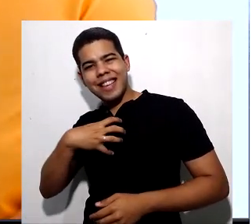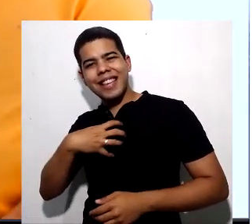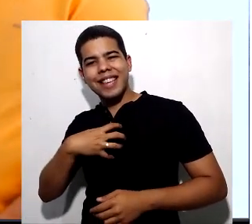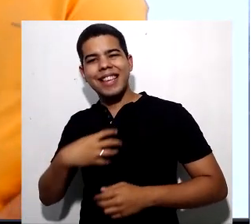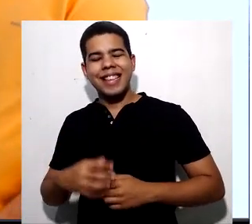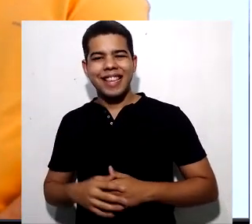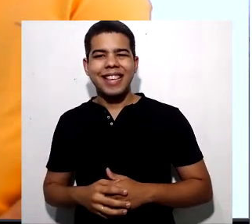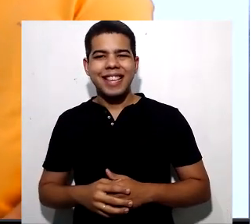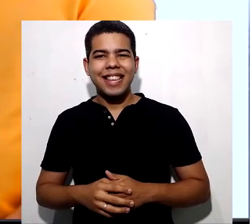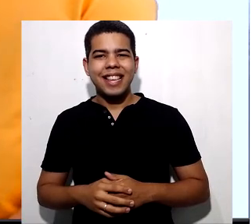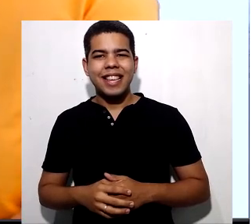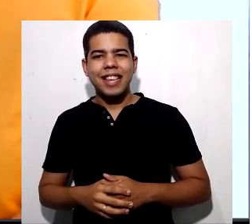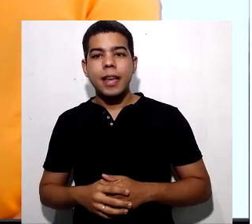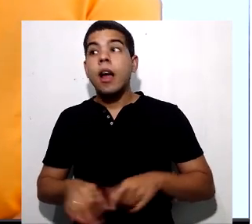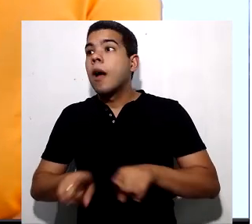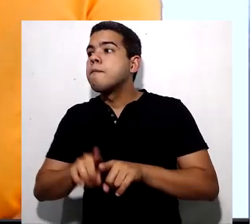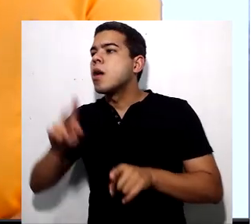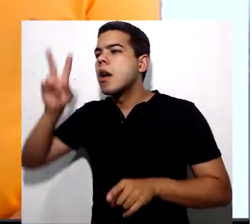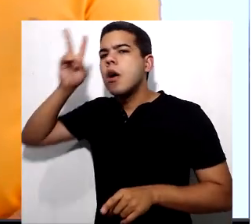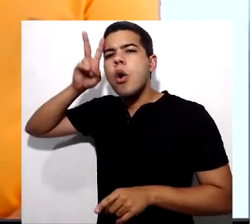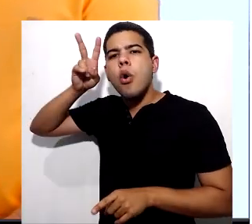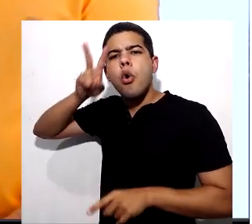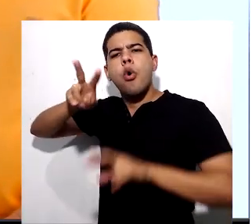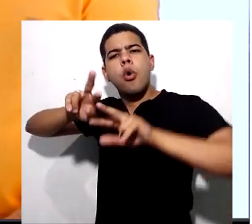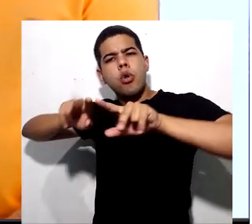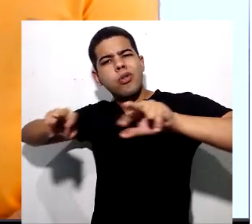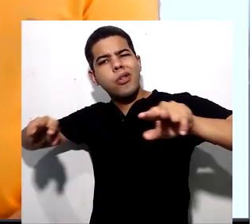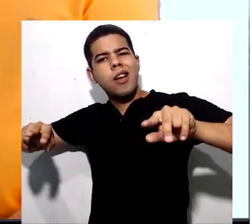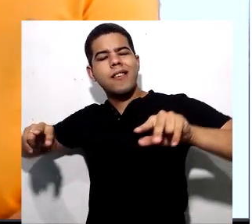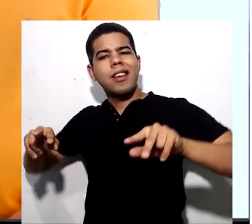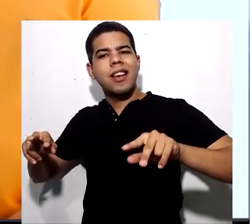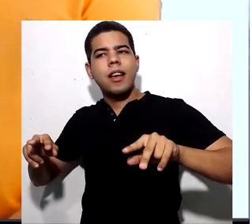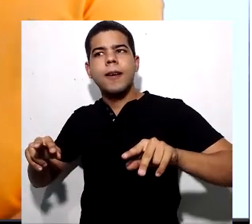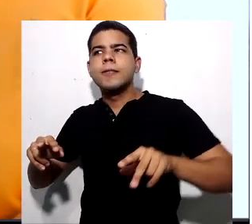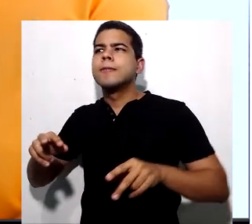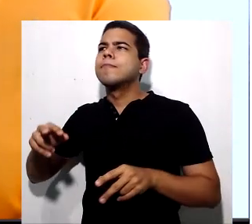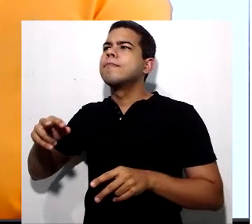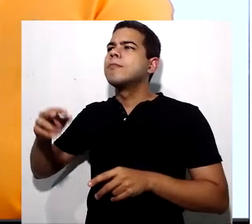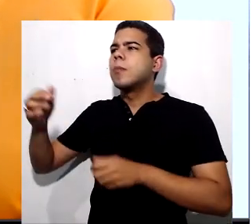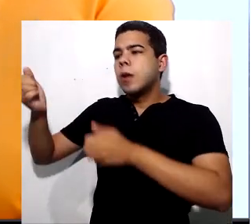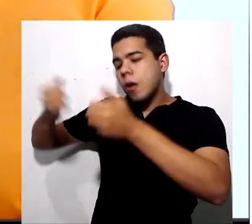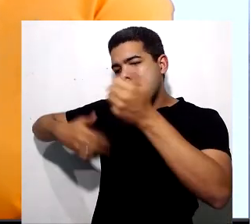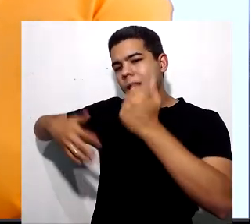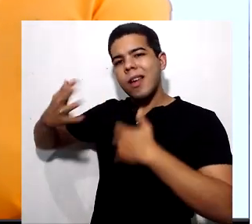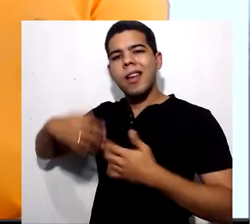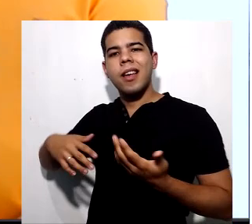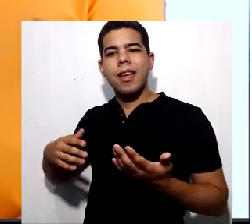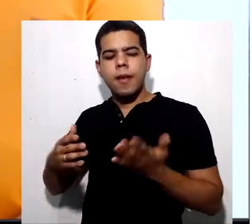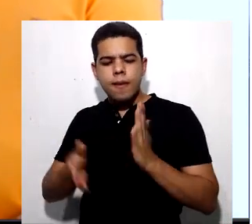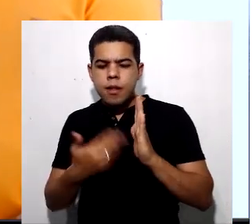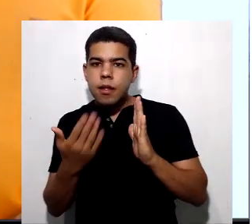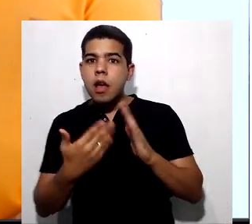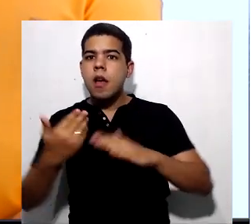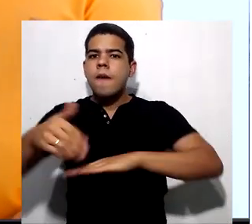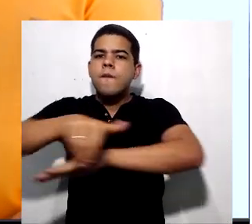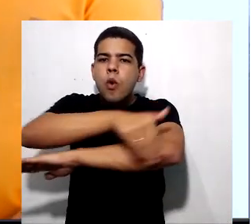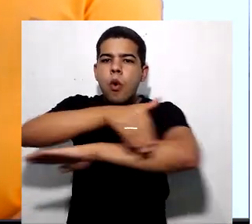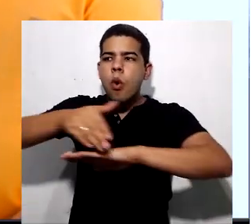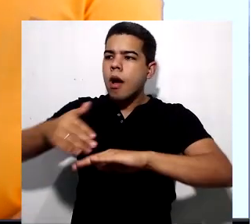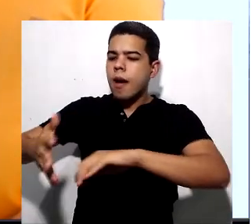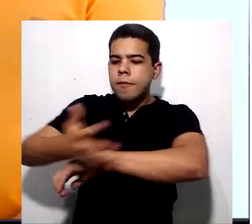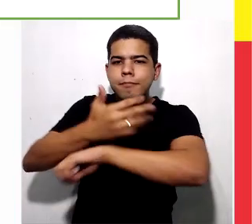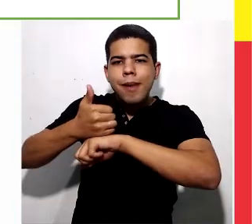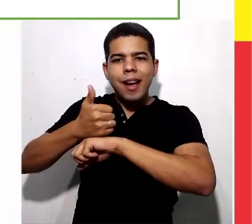Tanto é que ela cita em vários contos a cidade do Recife. Tem a questão dos livros, certo? A questão das ruas, das praças